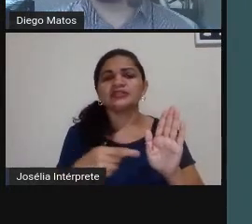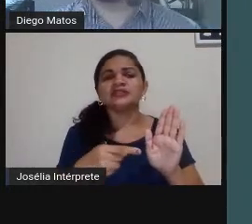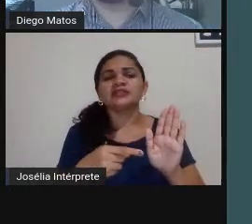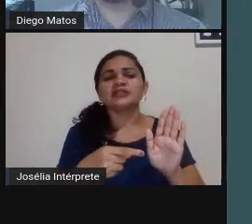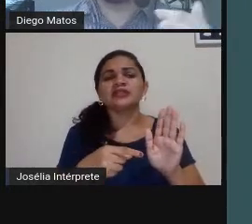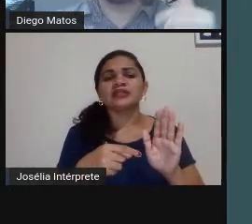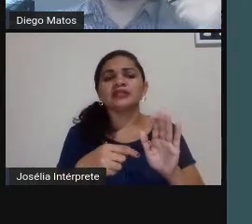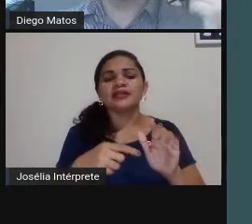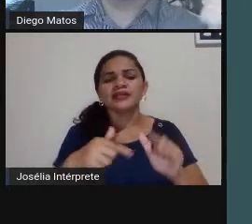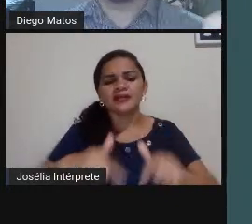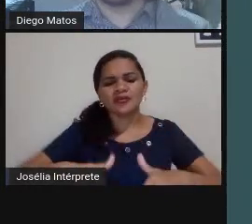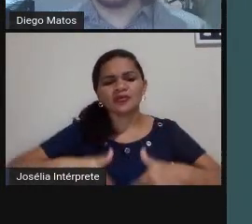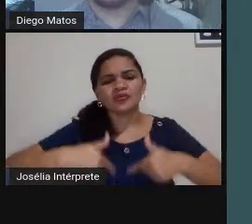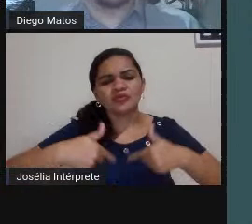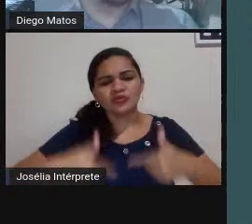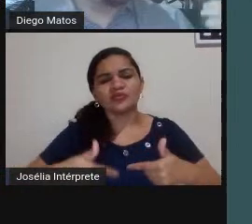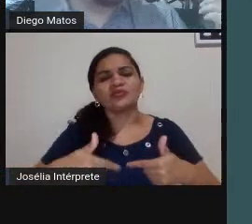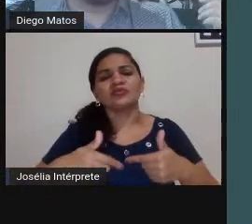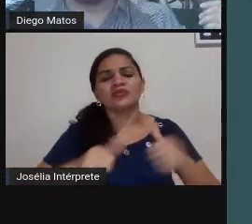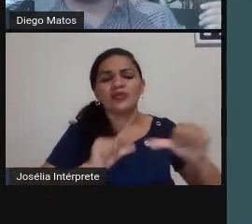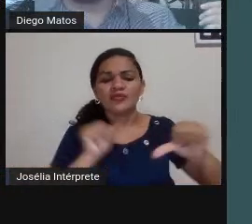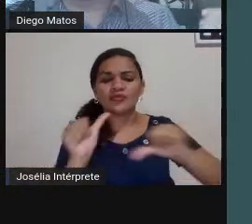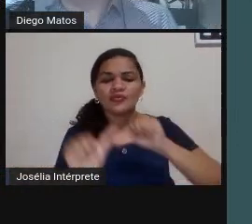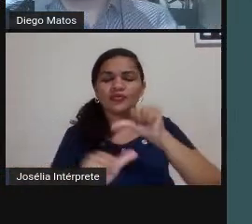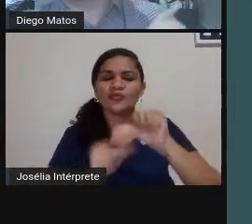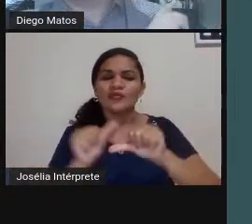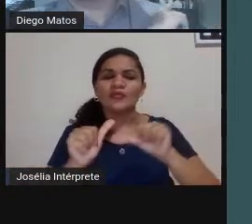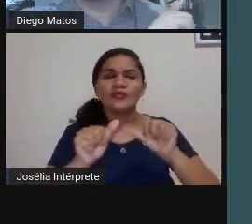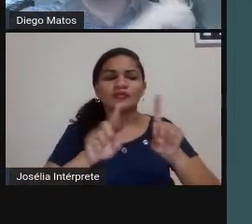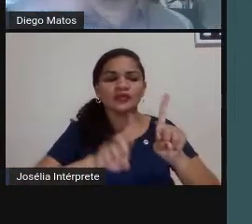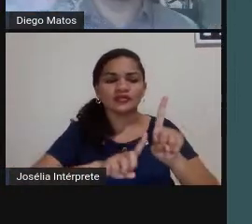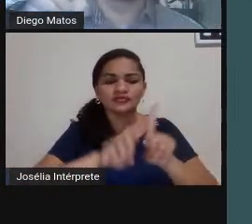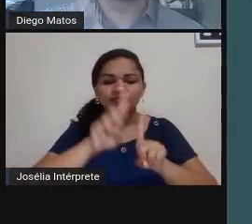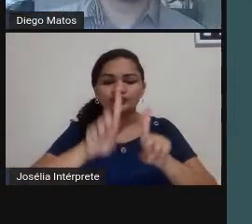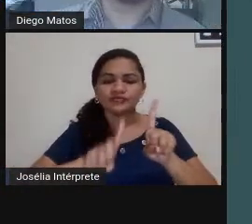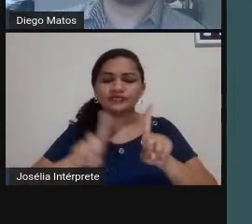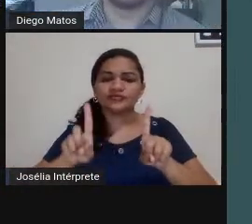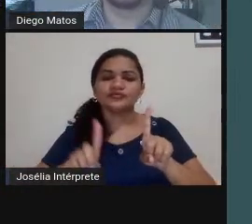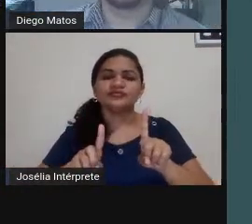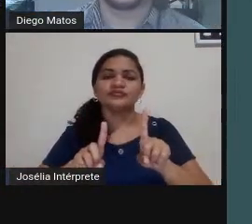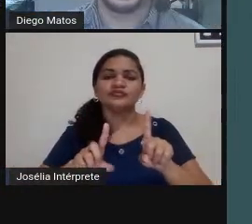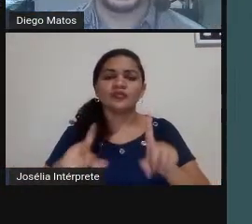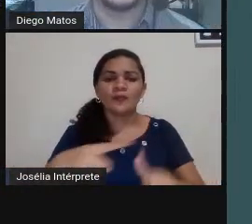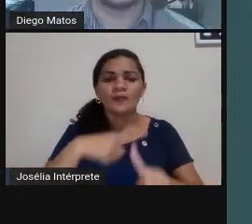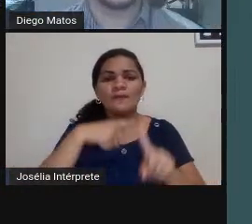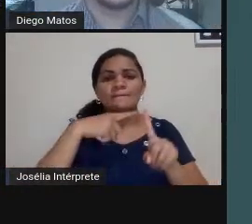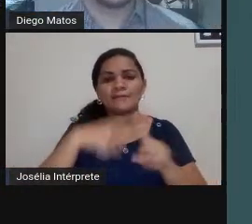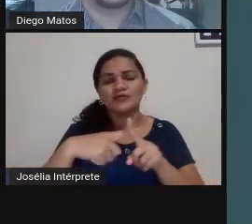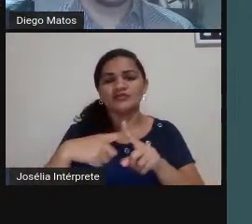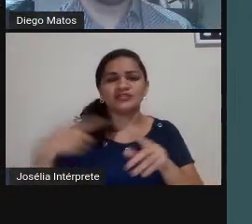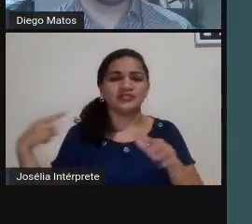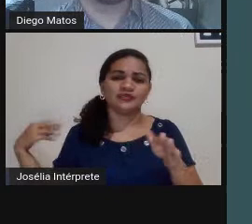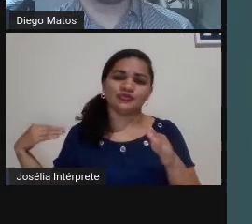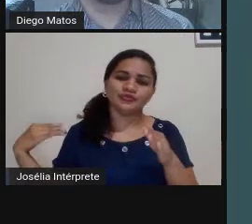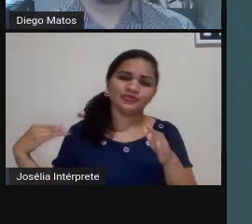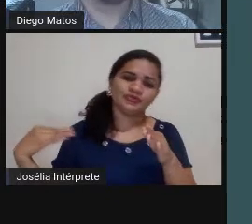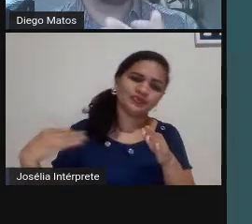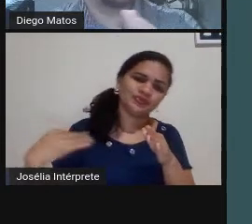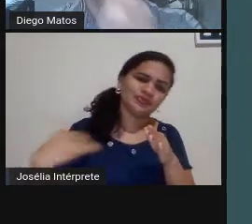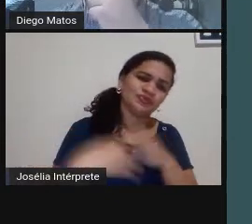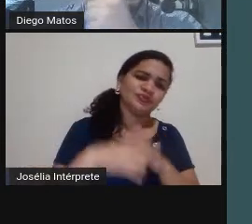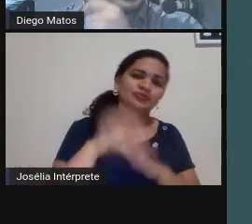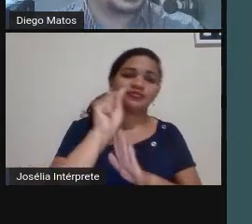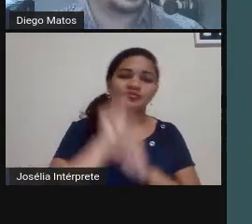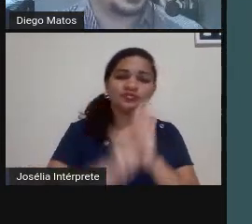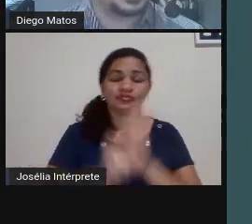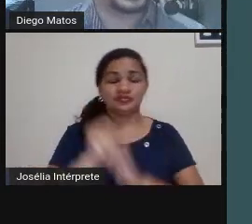nossa luta agora é para tentar alterar a positivamente aquilo que a gente já fez aí ao longo de séculos tá tão